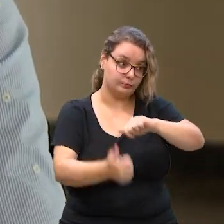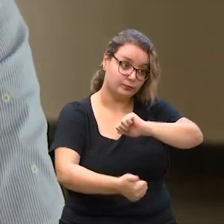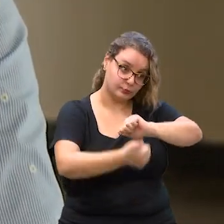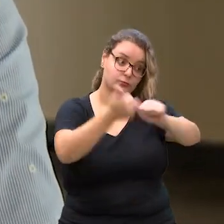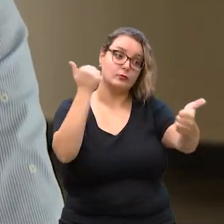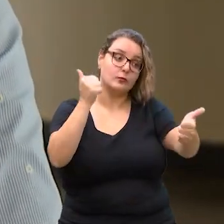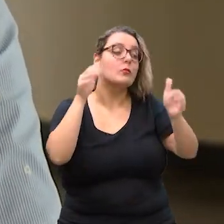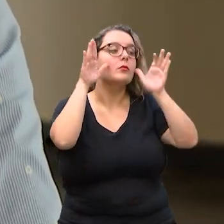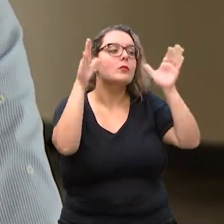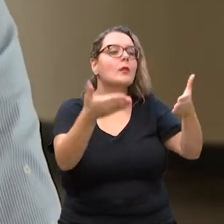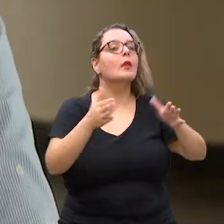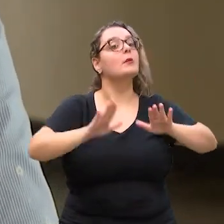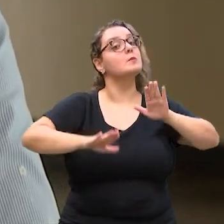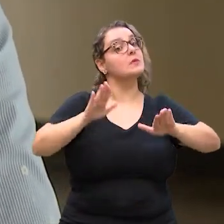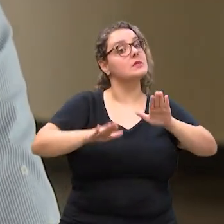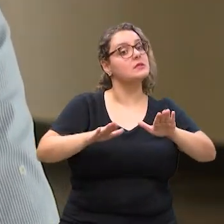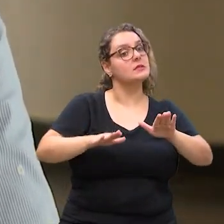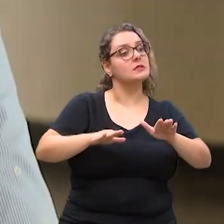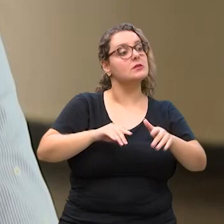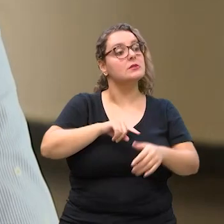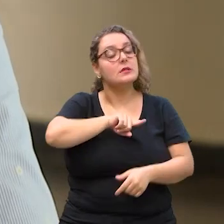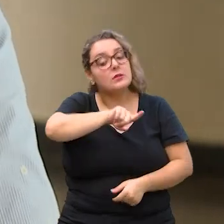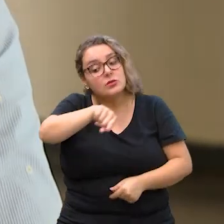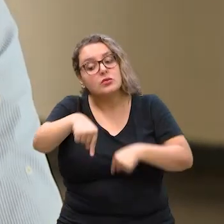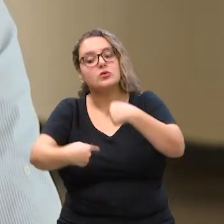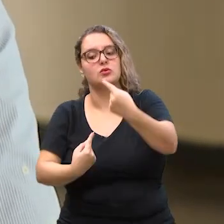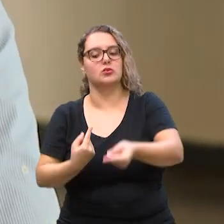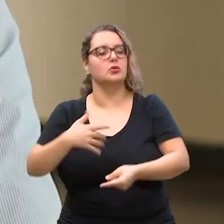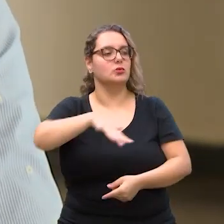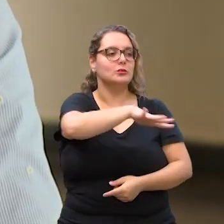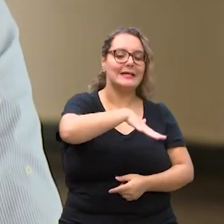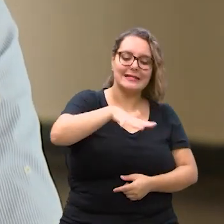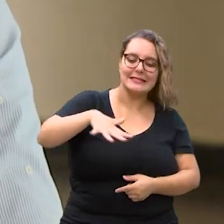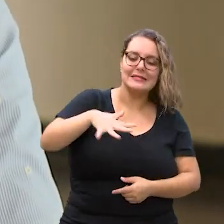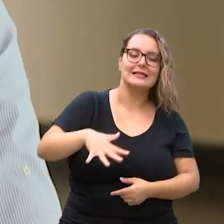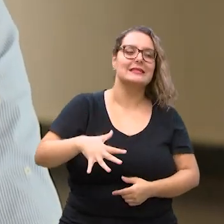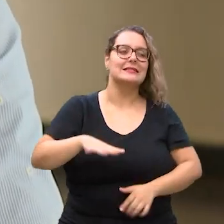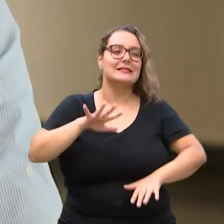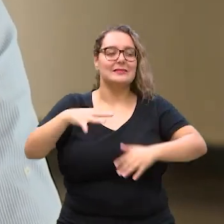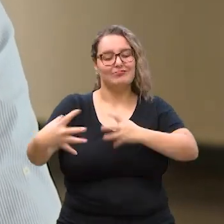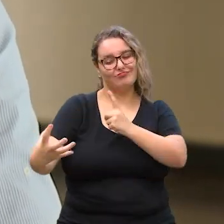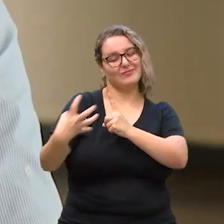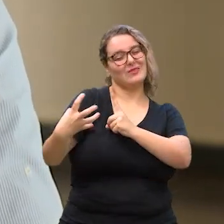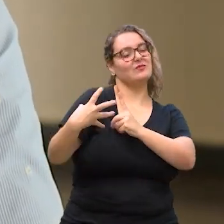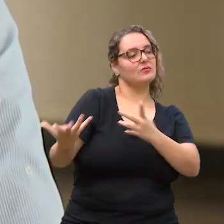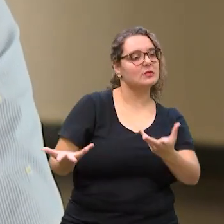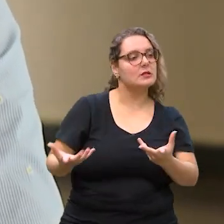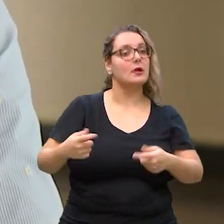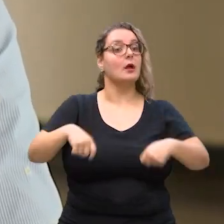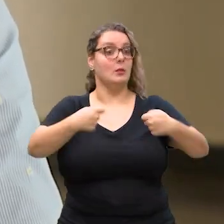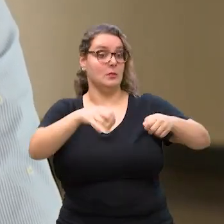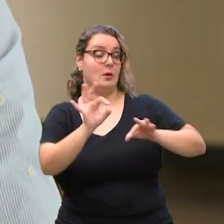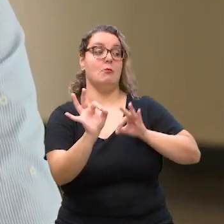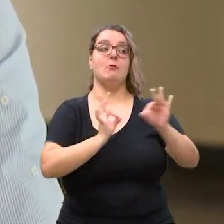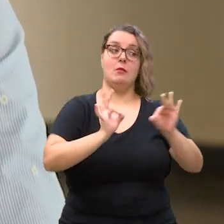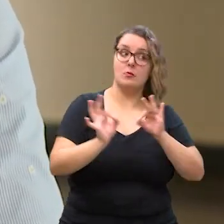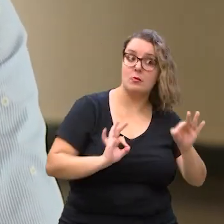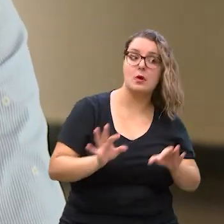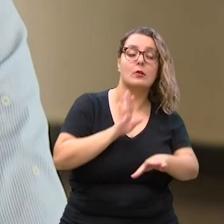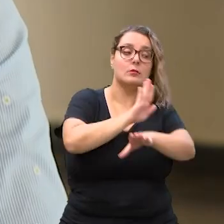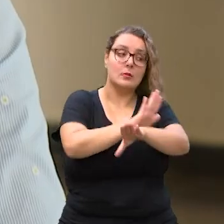dele, mas muitas vezes esses outros fatores externos influenciam no desempenho. Então a gente também tem que estar preparado para lidar com